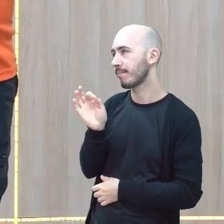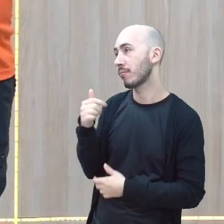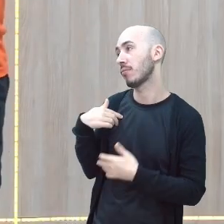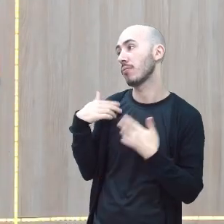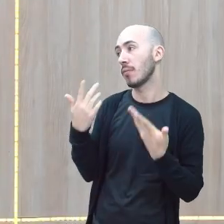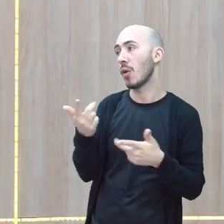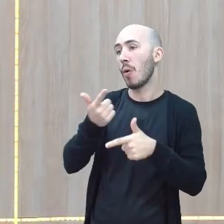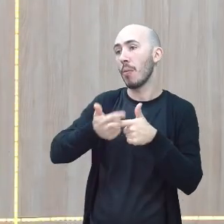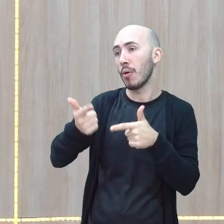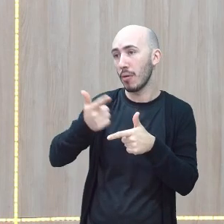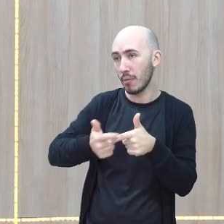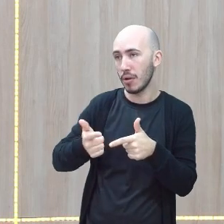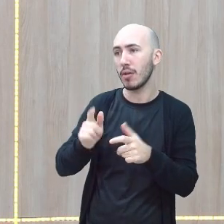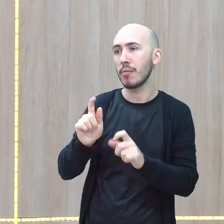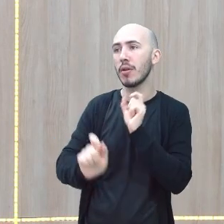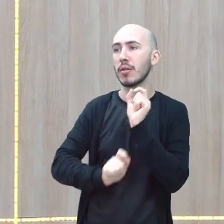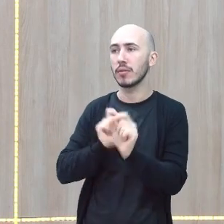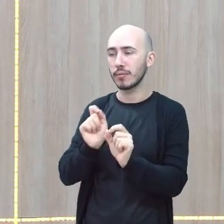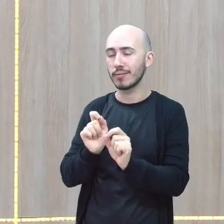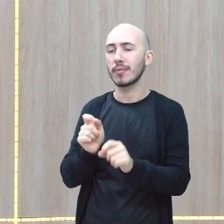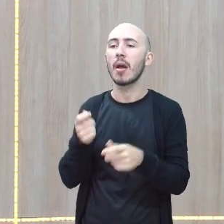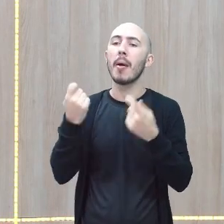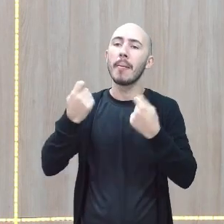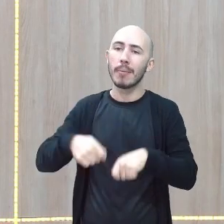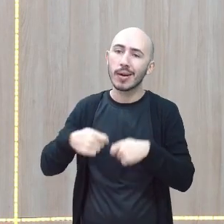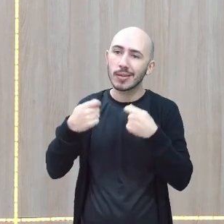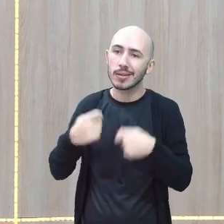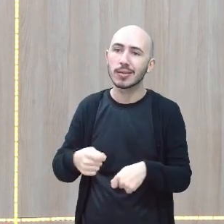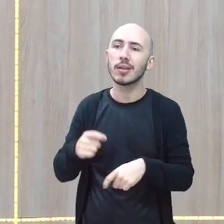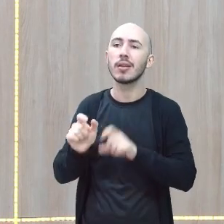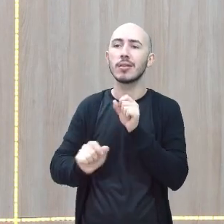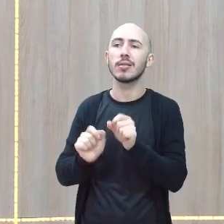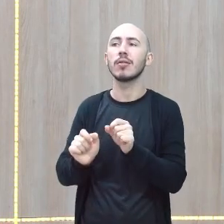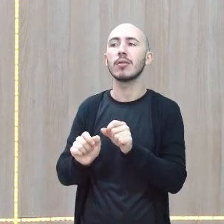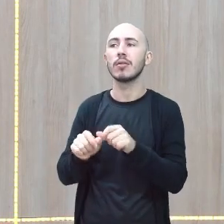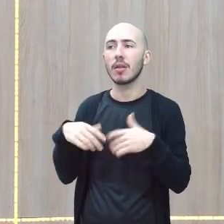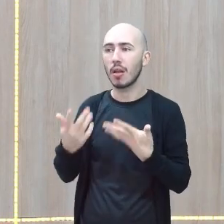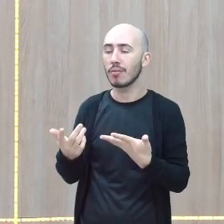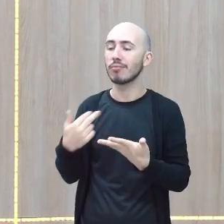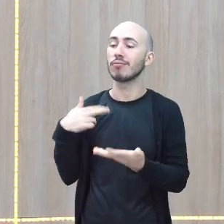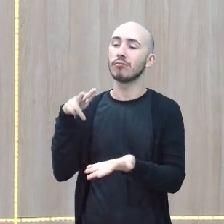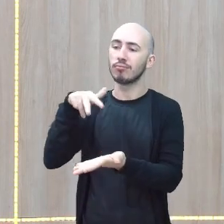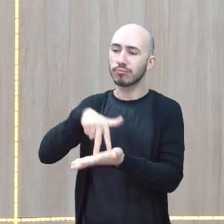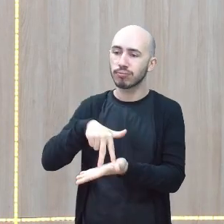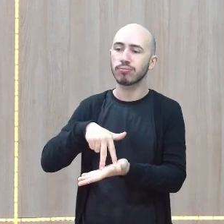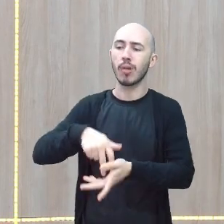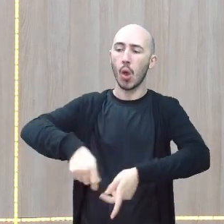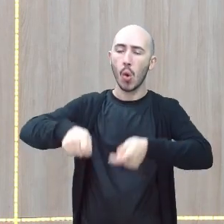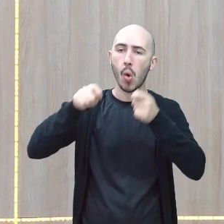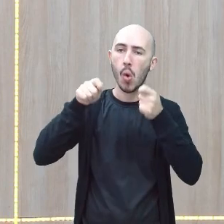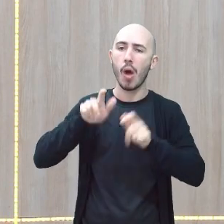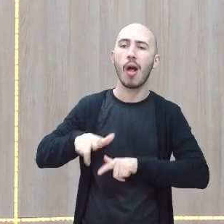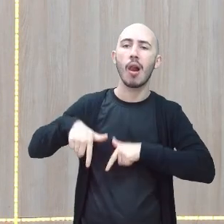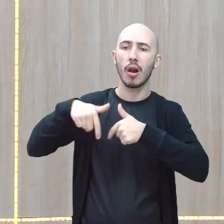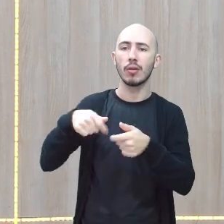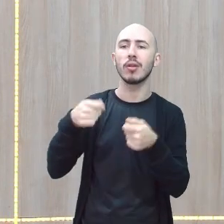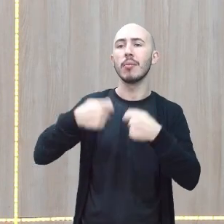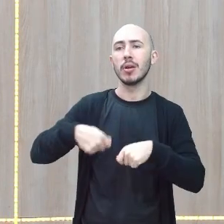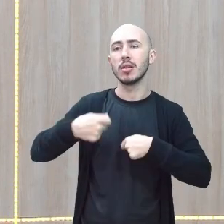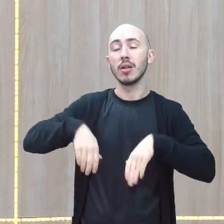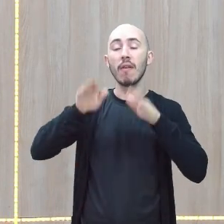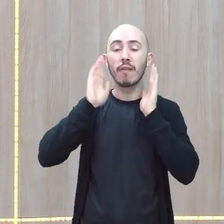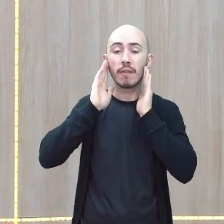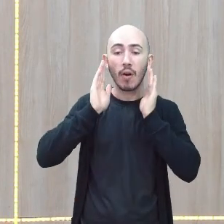né, que ele necessita, né, de uma intervenção, de uma atuação mais centrada,